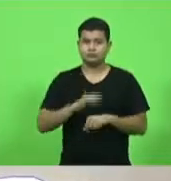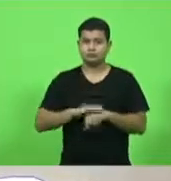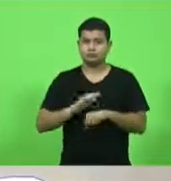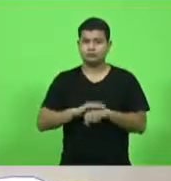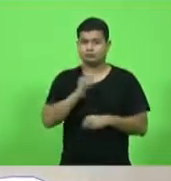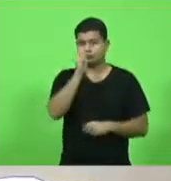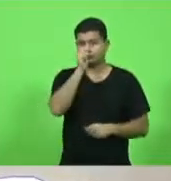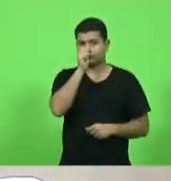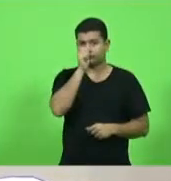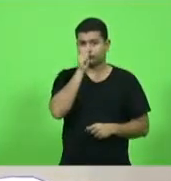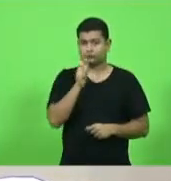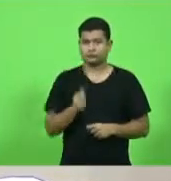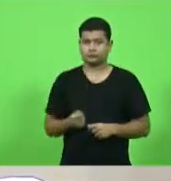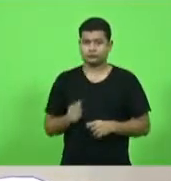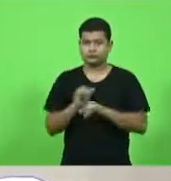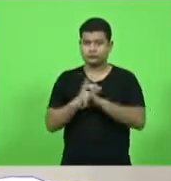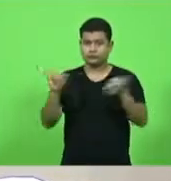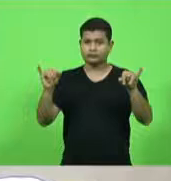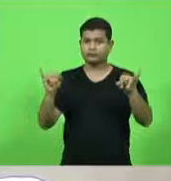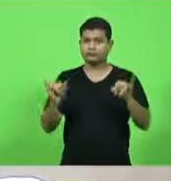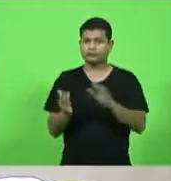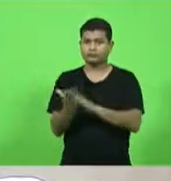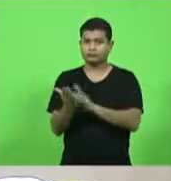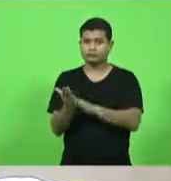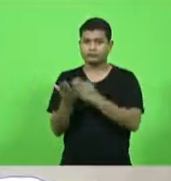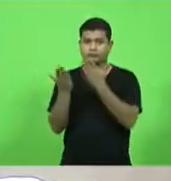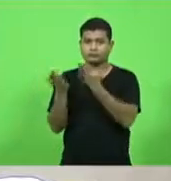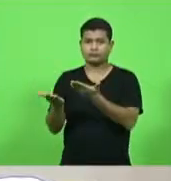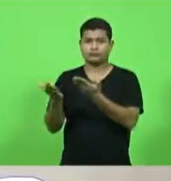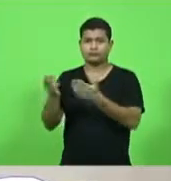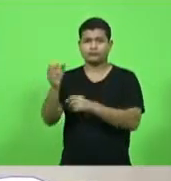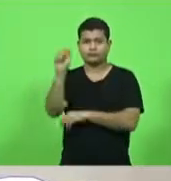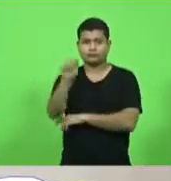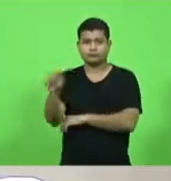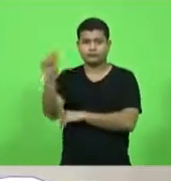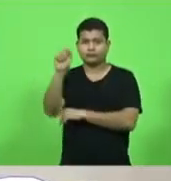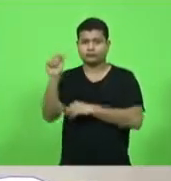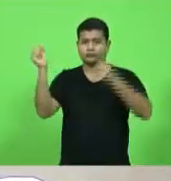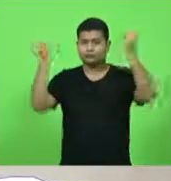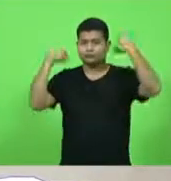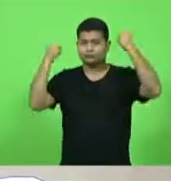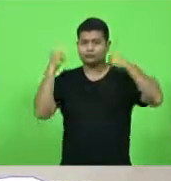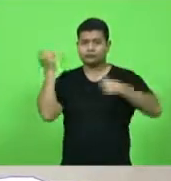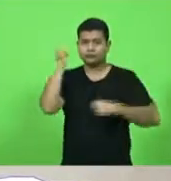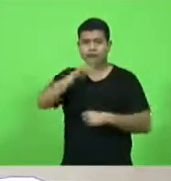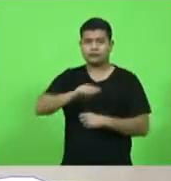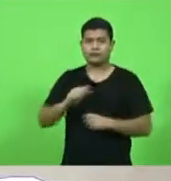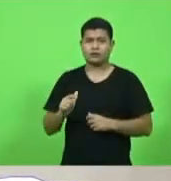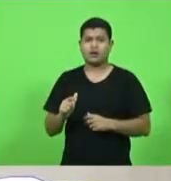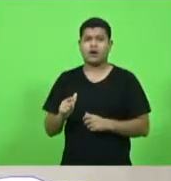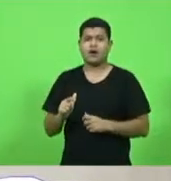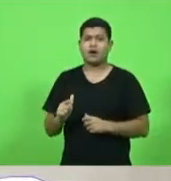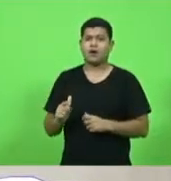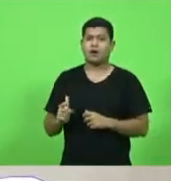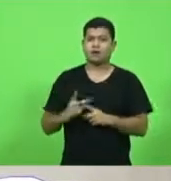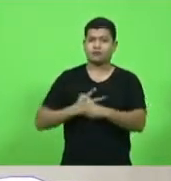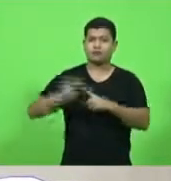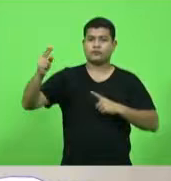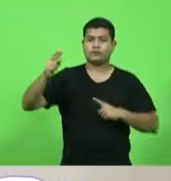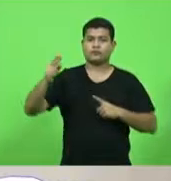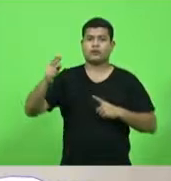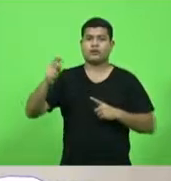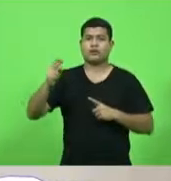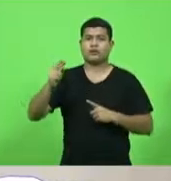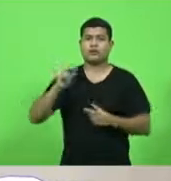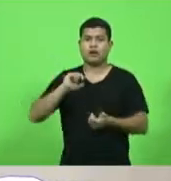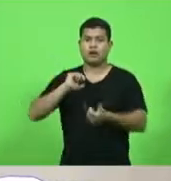Amin, manifestando aplauso à Associação Chapecoense de Futebol por ter sido campeã do Campeonato